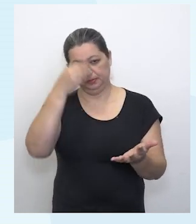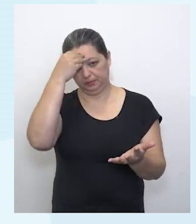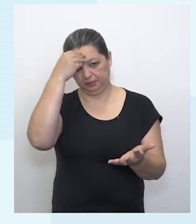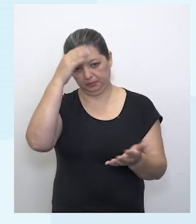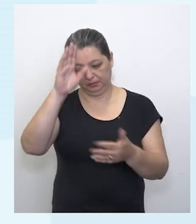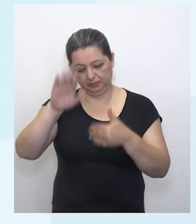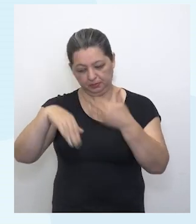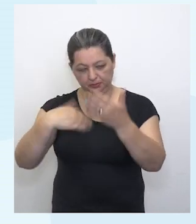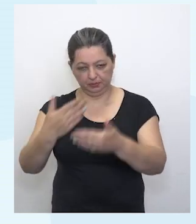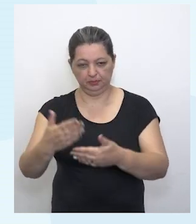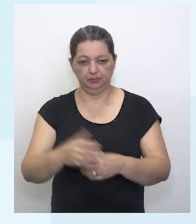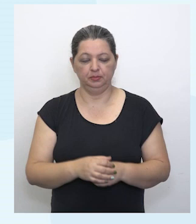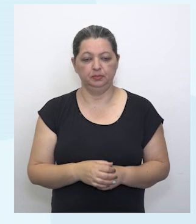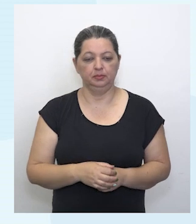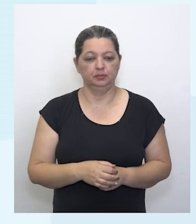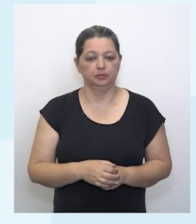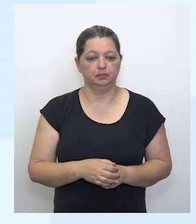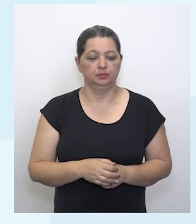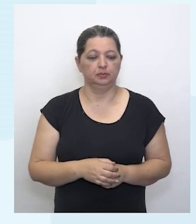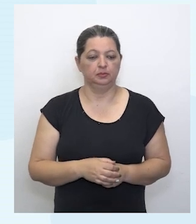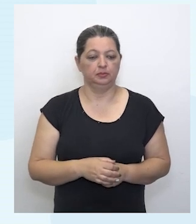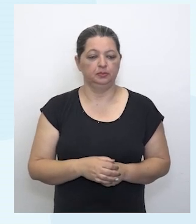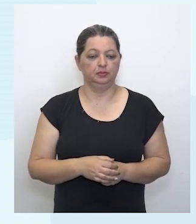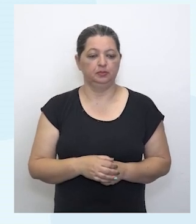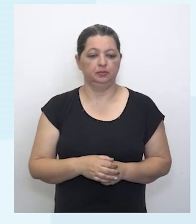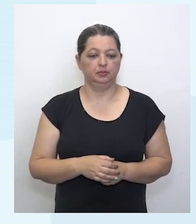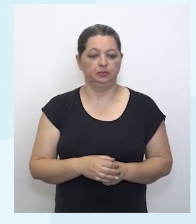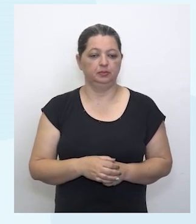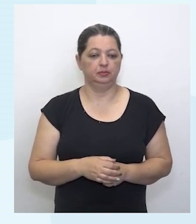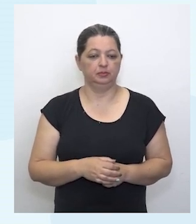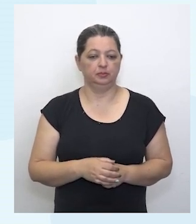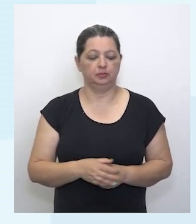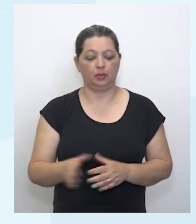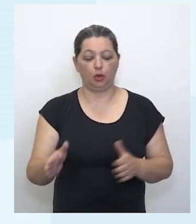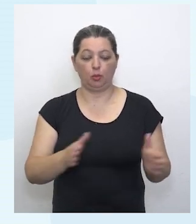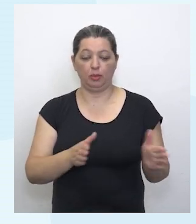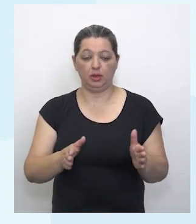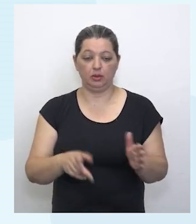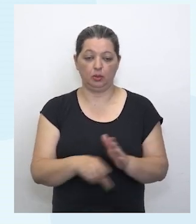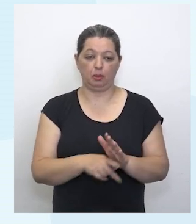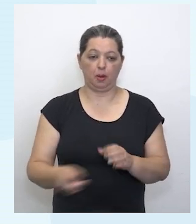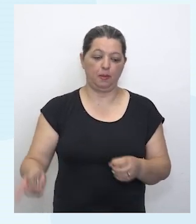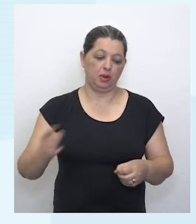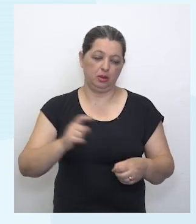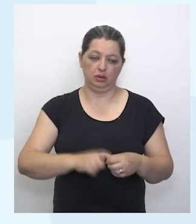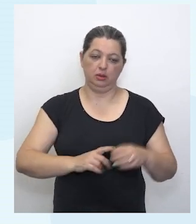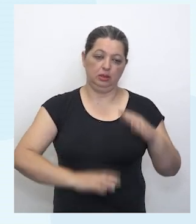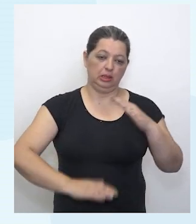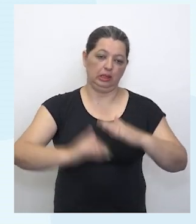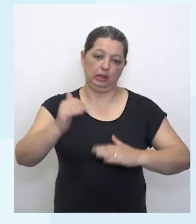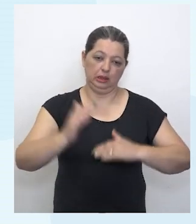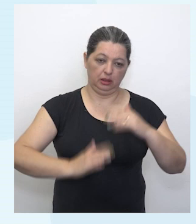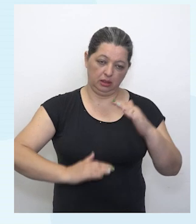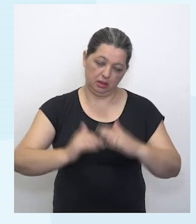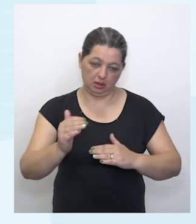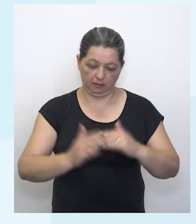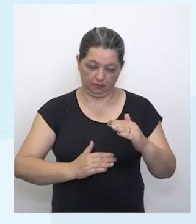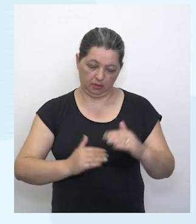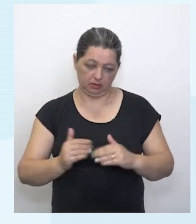gente está, nesse momento da retomada de habilidades em defasagem na